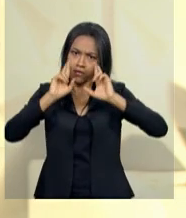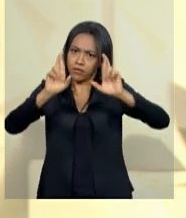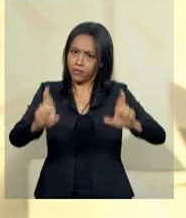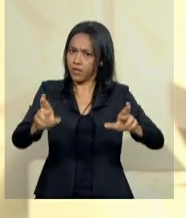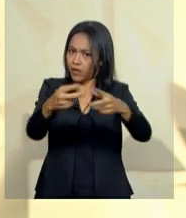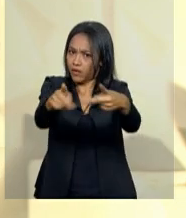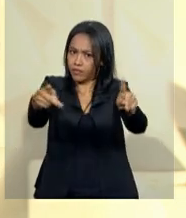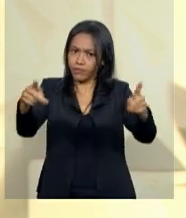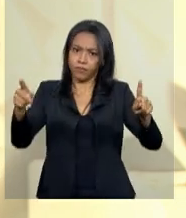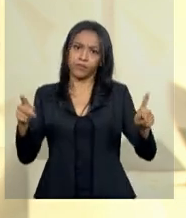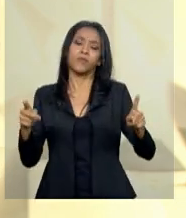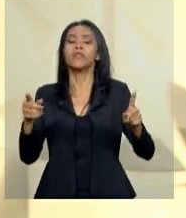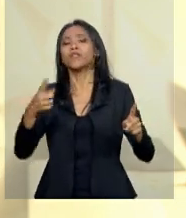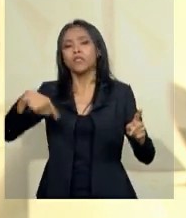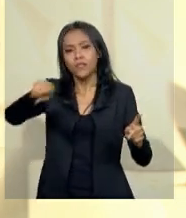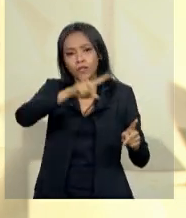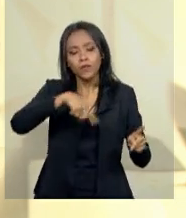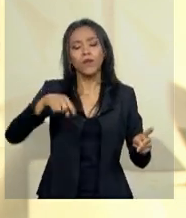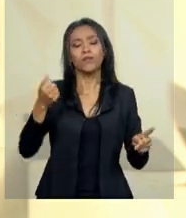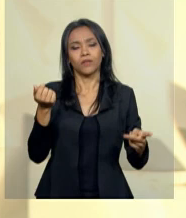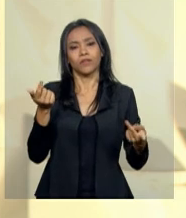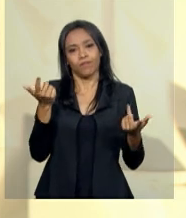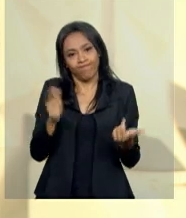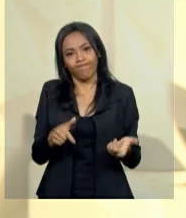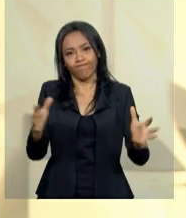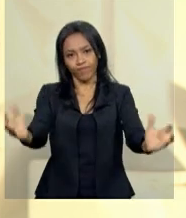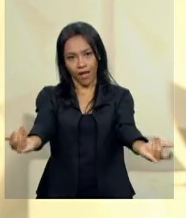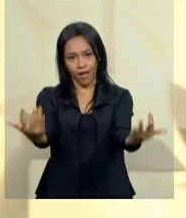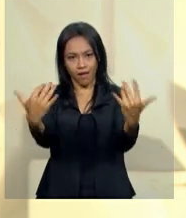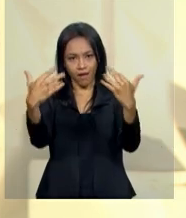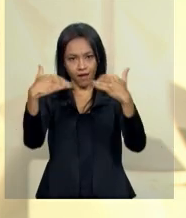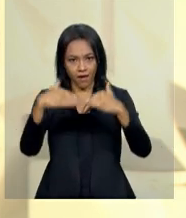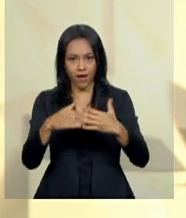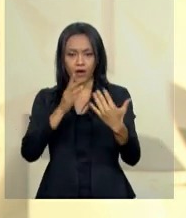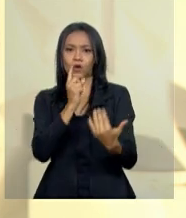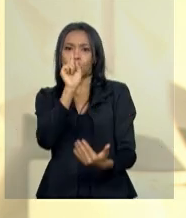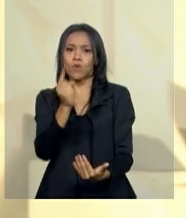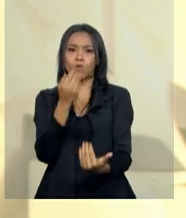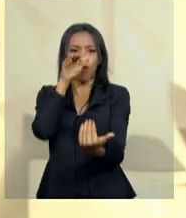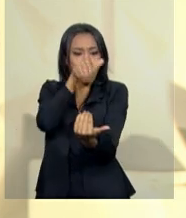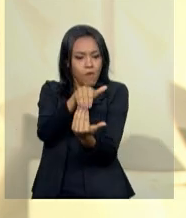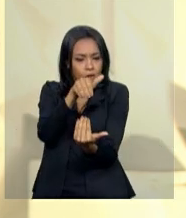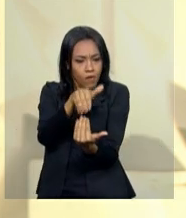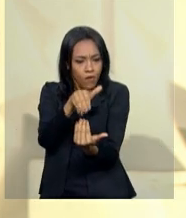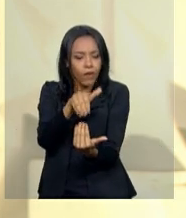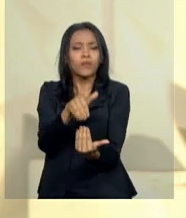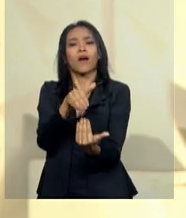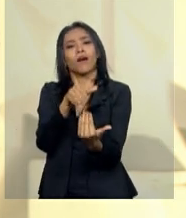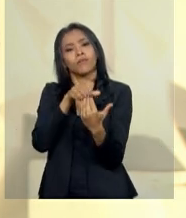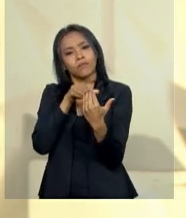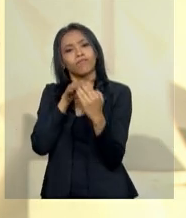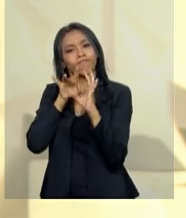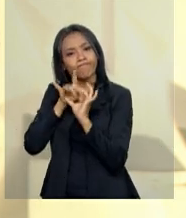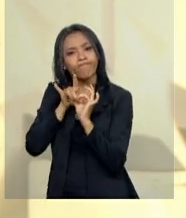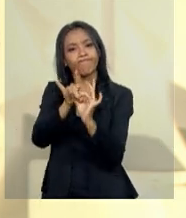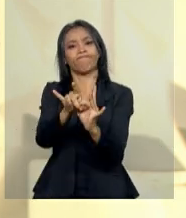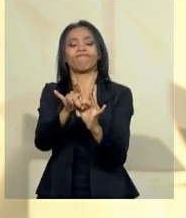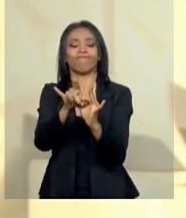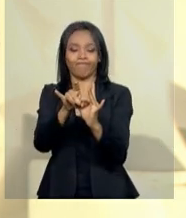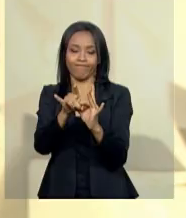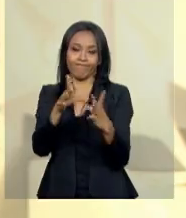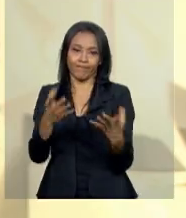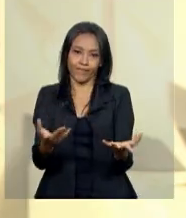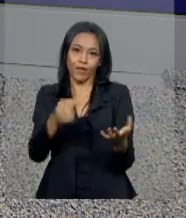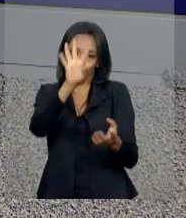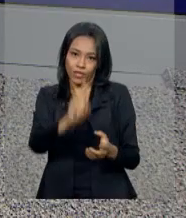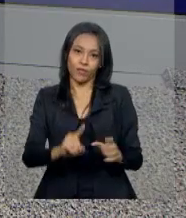nós migraríamos para uma conformação das relações internacionais muito mais alinhada a uma ideia vinculada ao direito